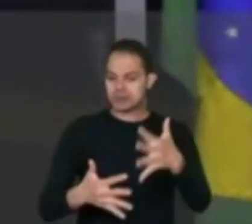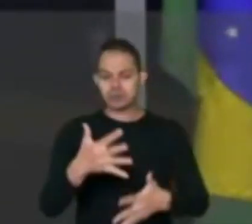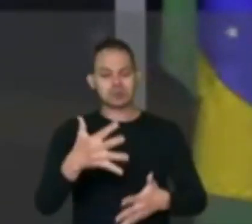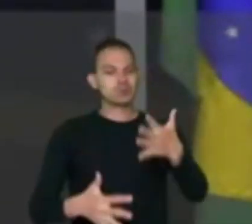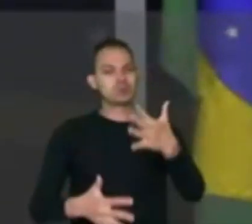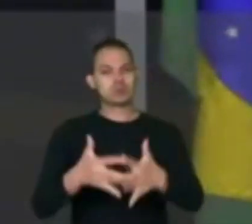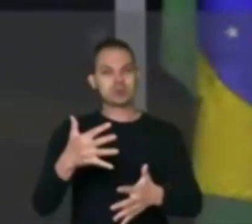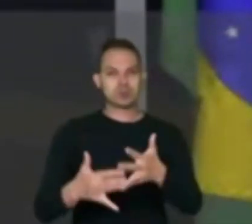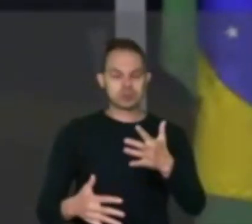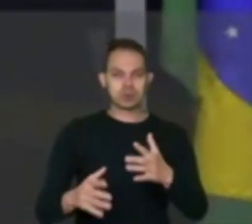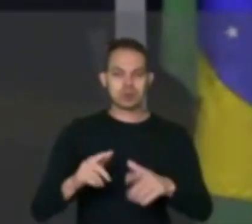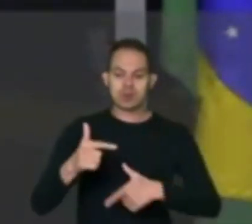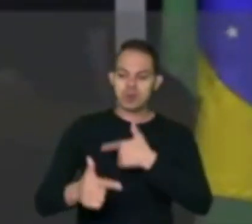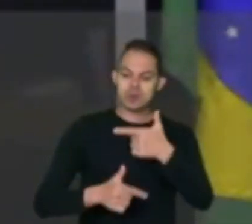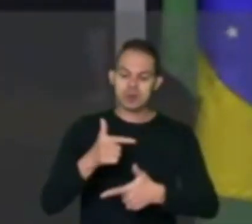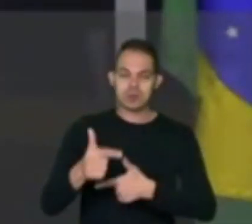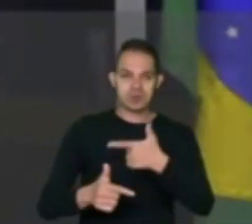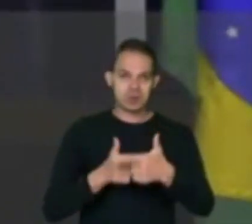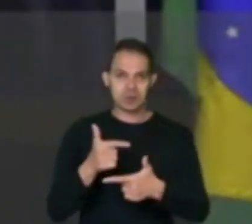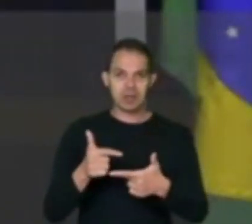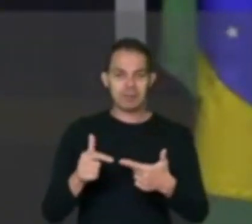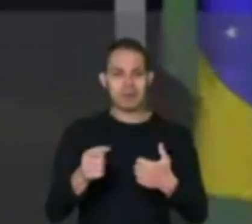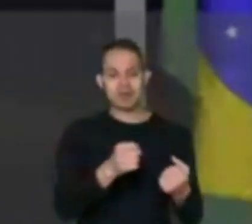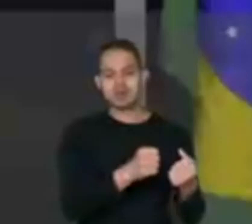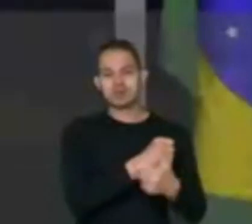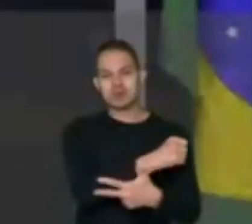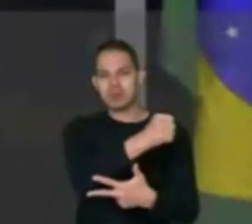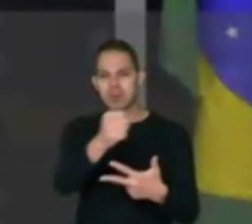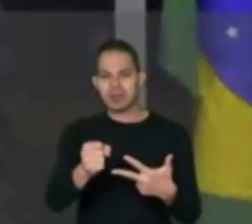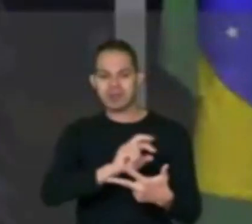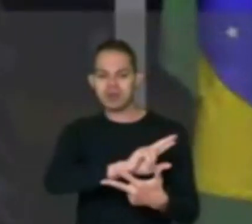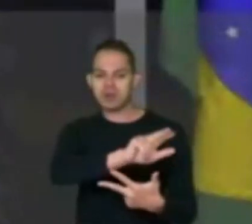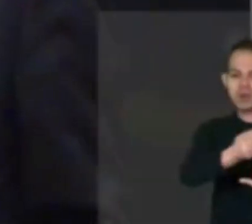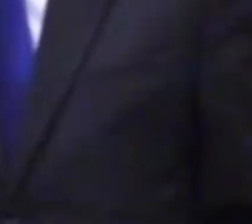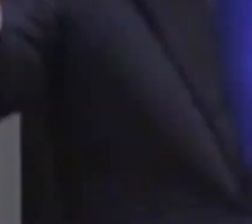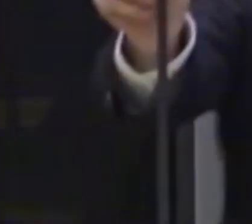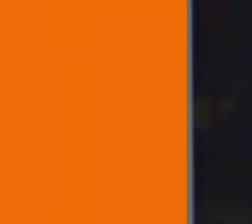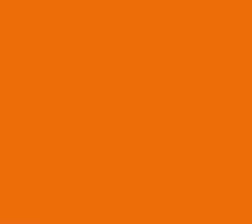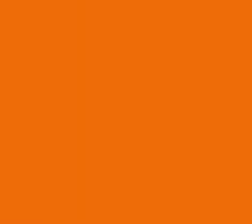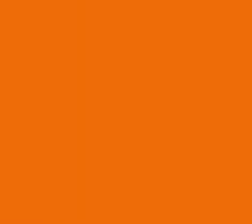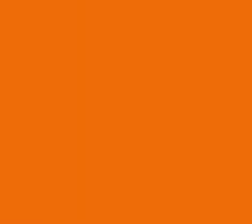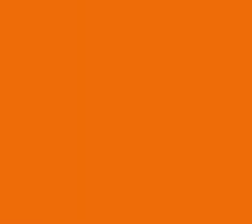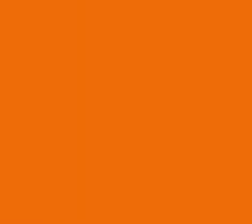indevida no trabalho de outros poderes e de outros parlamentares. Obrigado, senhor presidente.